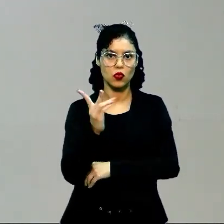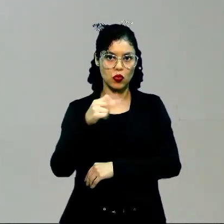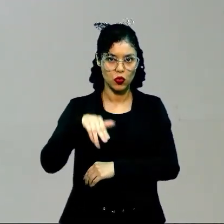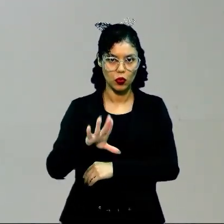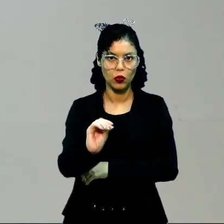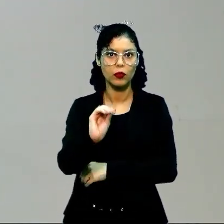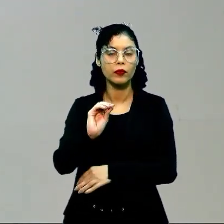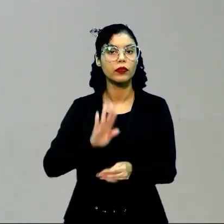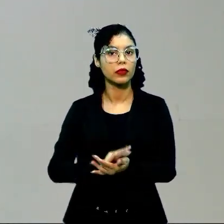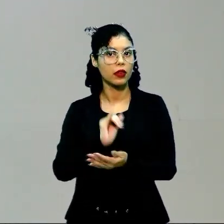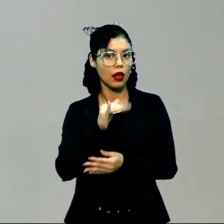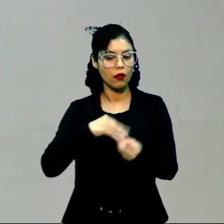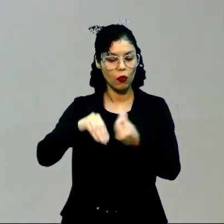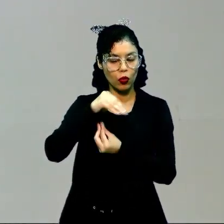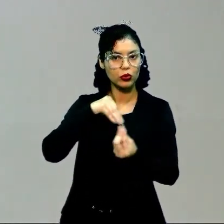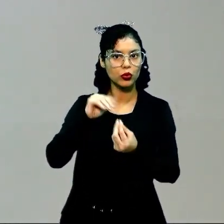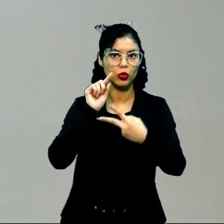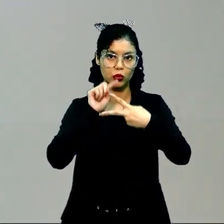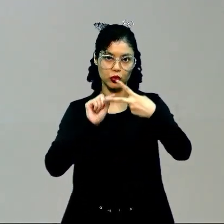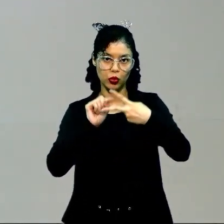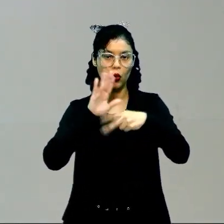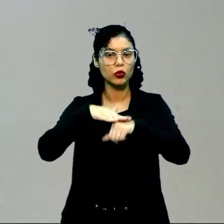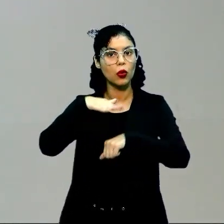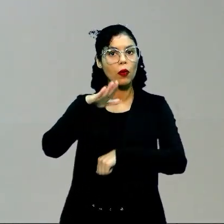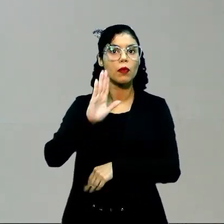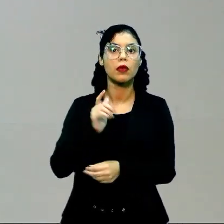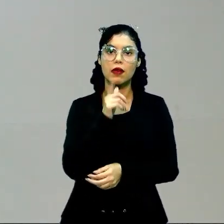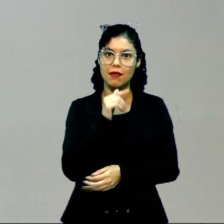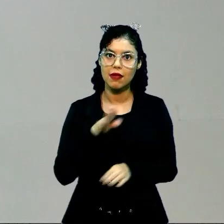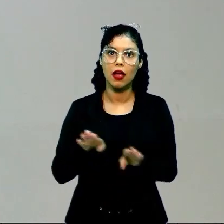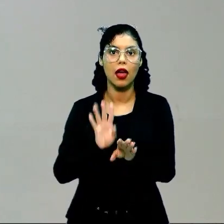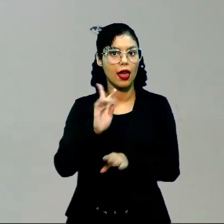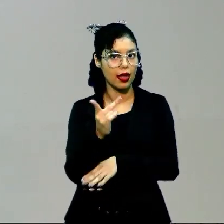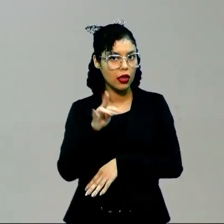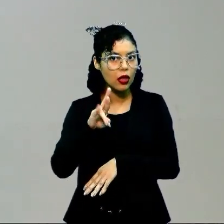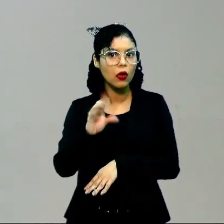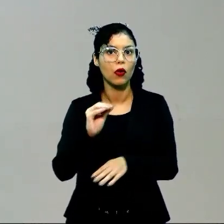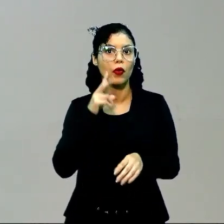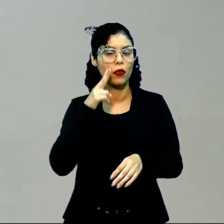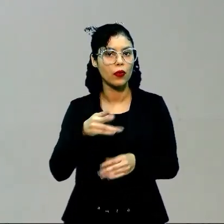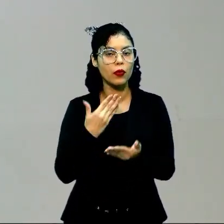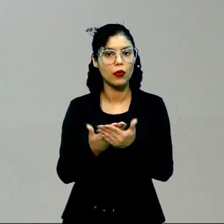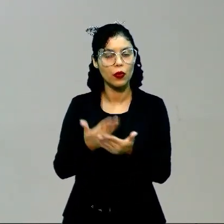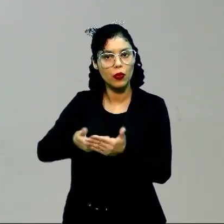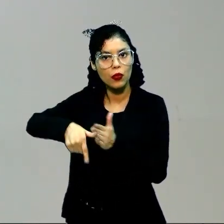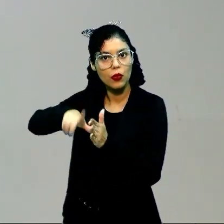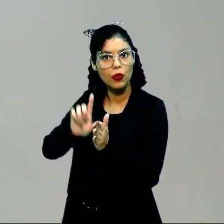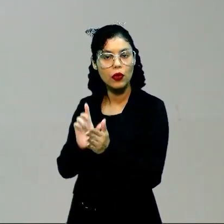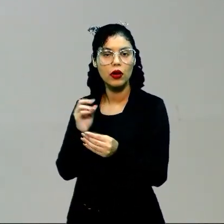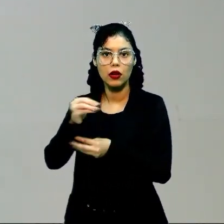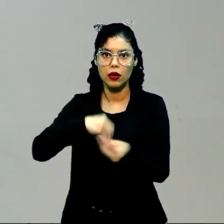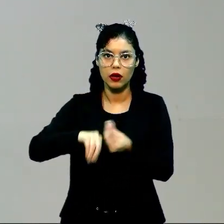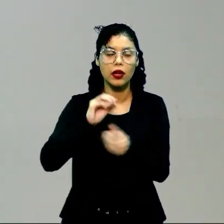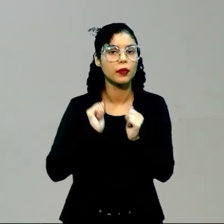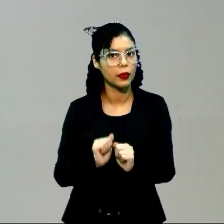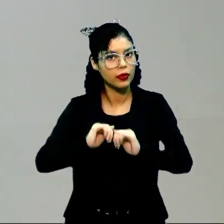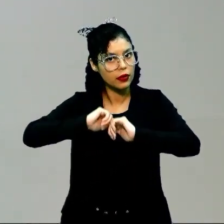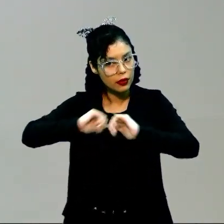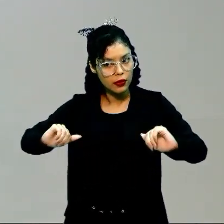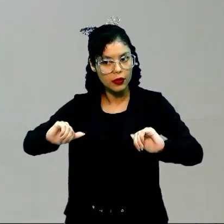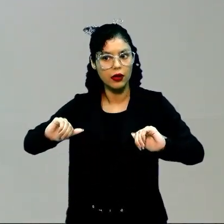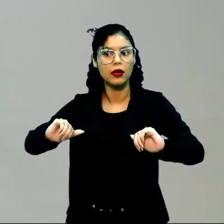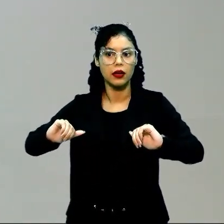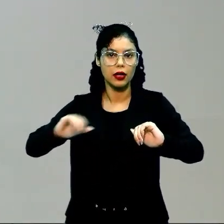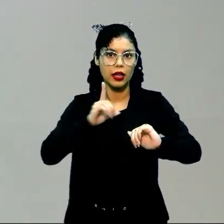homogênea. Se tivermos uma mistura de 2 ou mais líquidos heterogênea, nós vimos na aula anterior que essa mistura ela pode ser separada